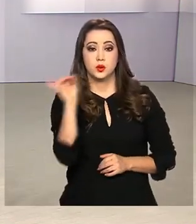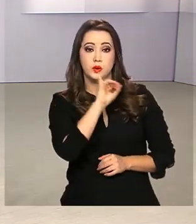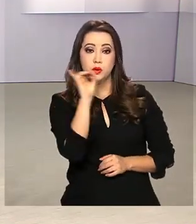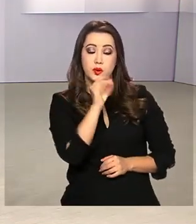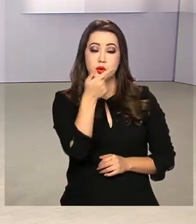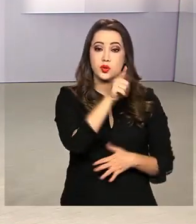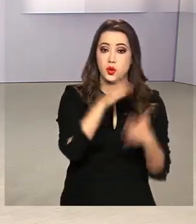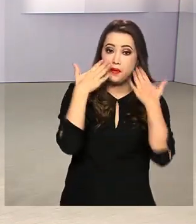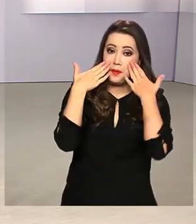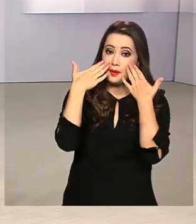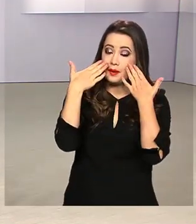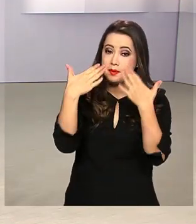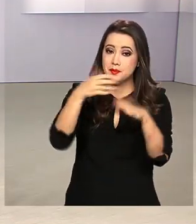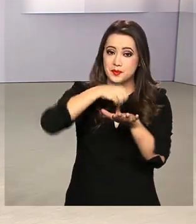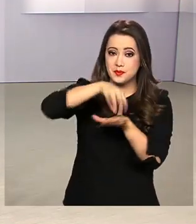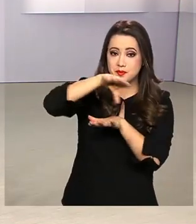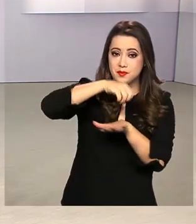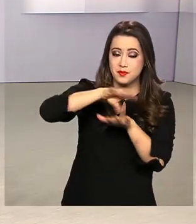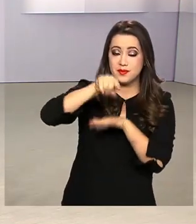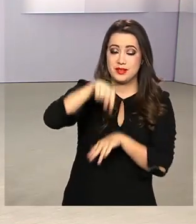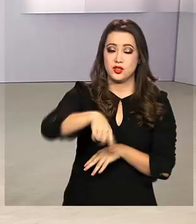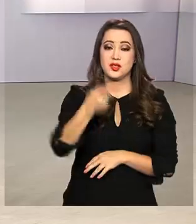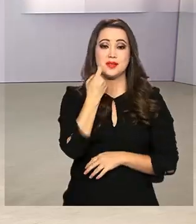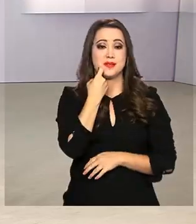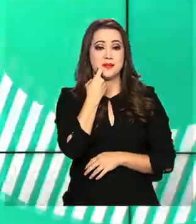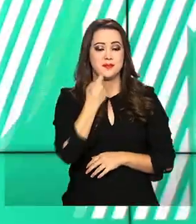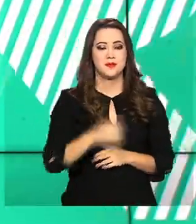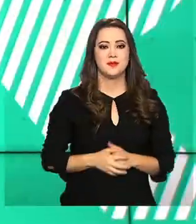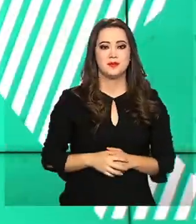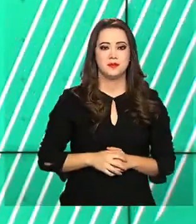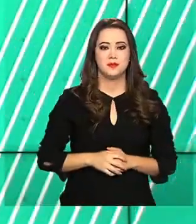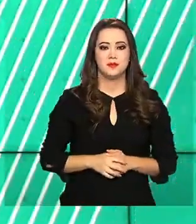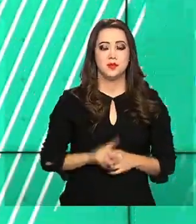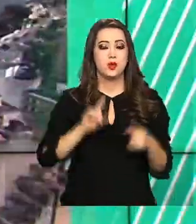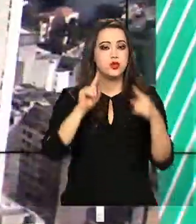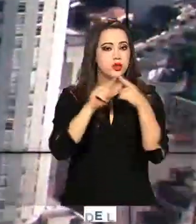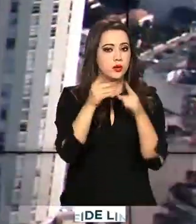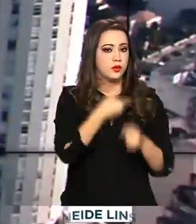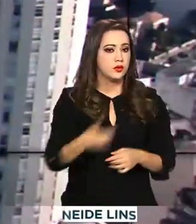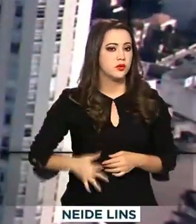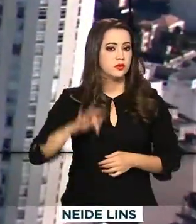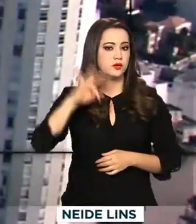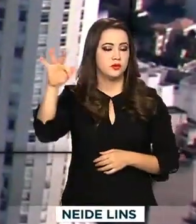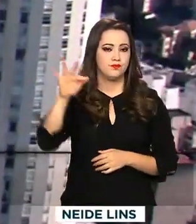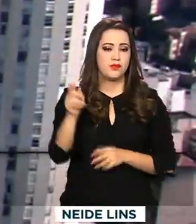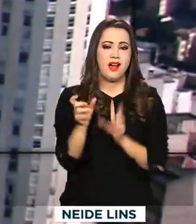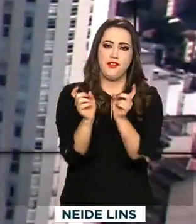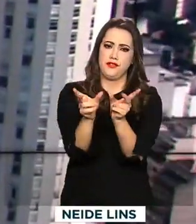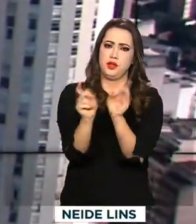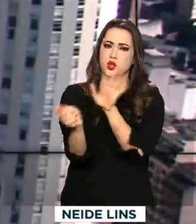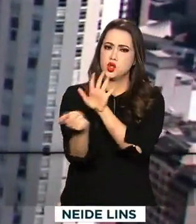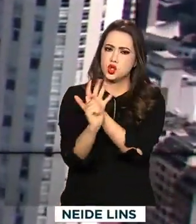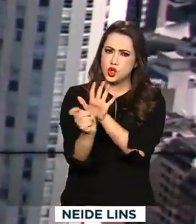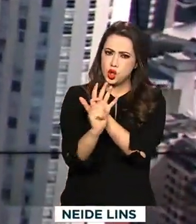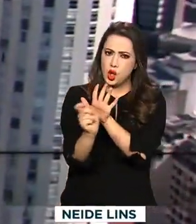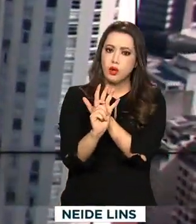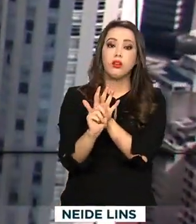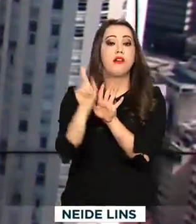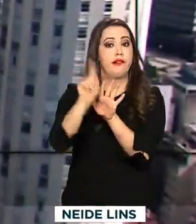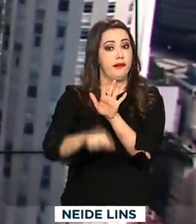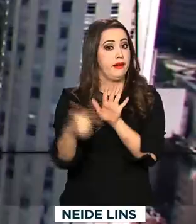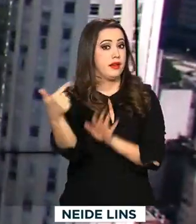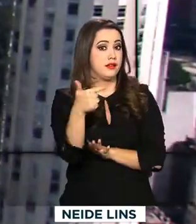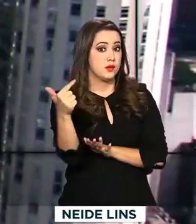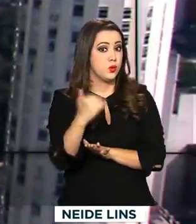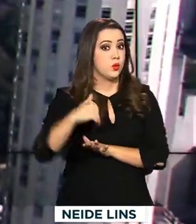Olá, já estamos de volta com as notícias desta sexta-feira. De acordo com o governo federal, o tráfico de drogas é a